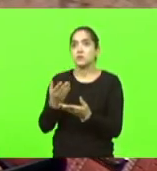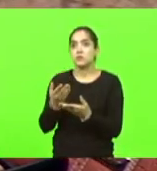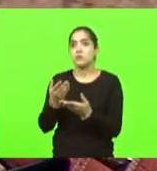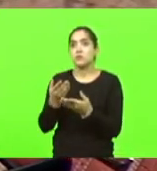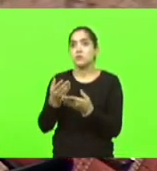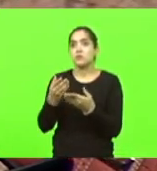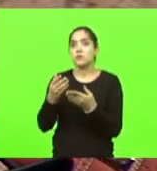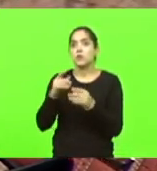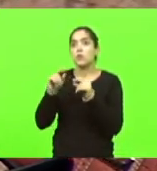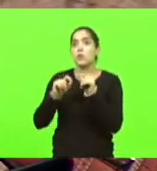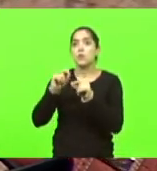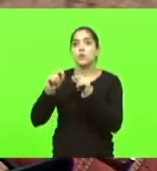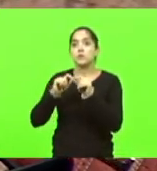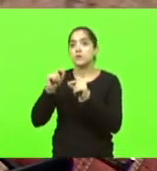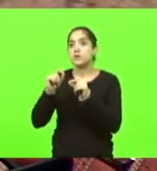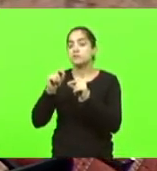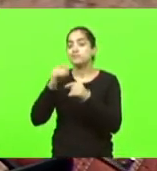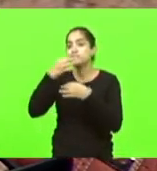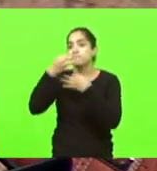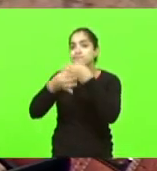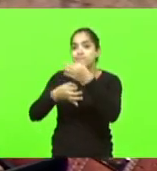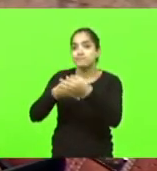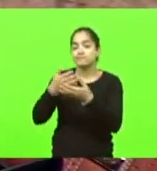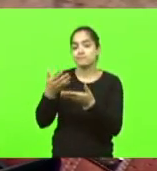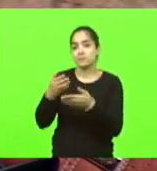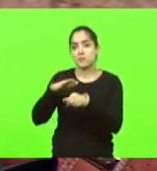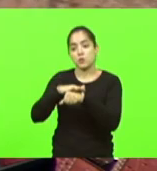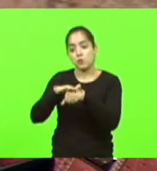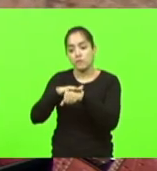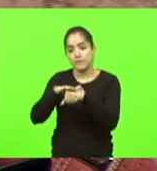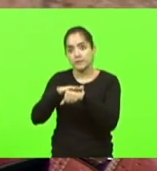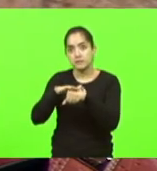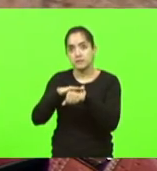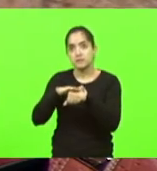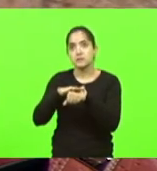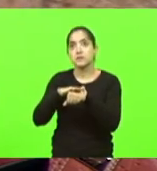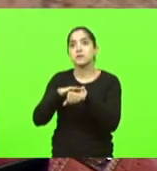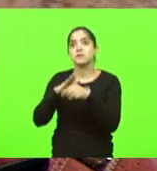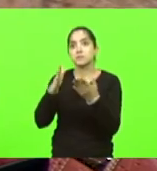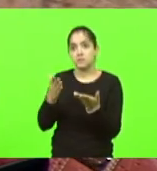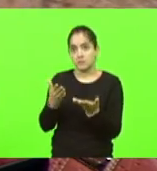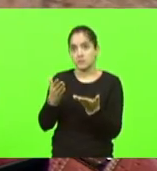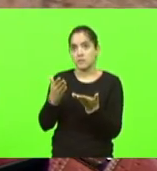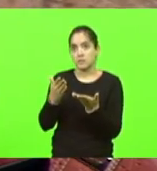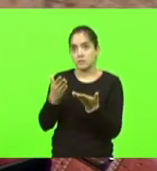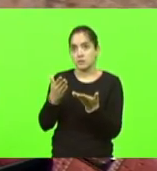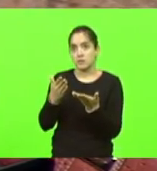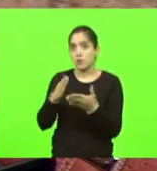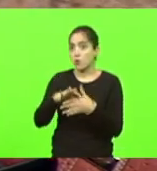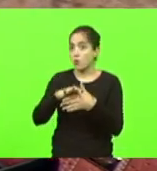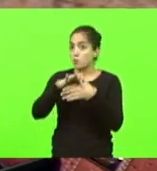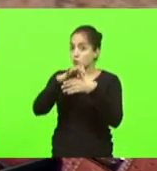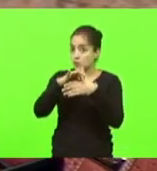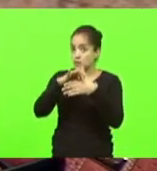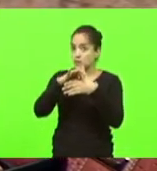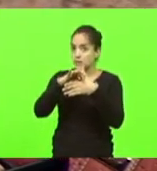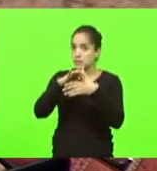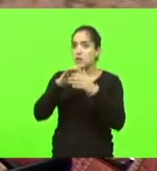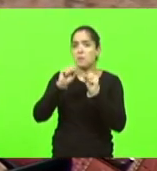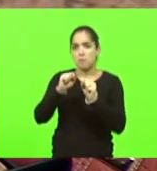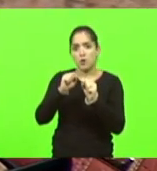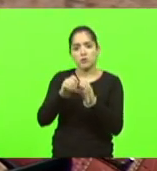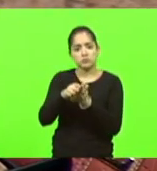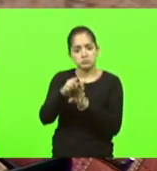o que o que o senhor sugere e conversando com deputado Maurício extremamente educado ele disse a deputada como líder do bloco A senhora pode liberar